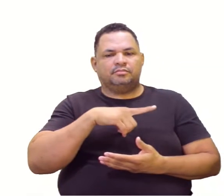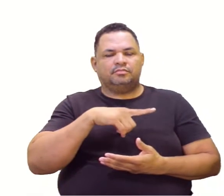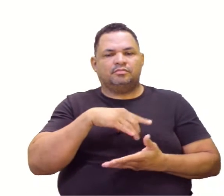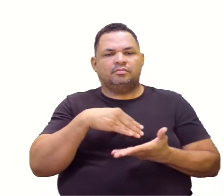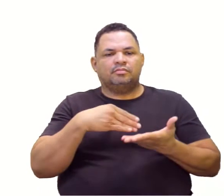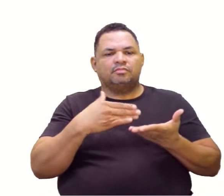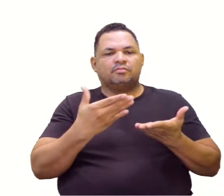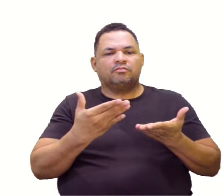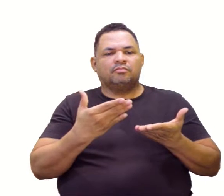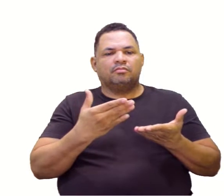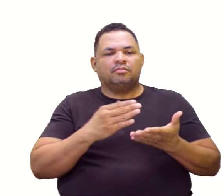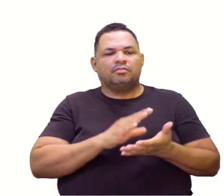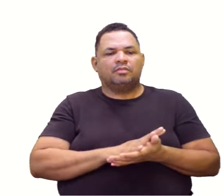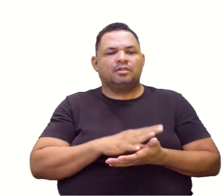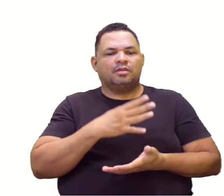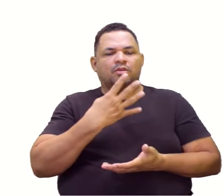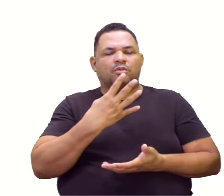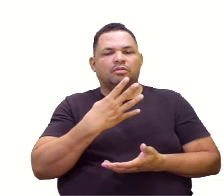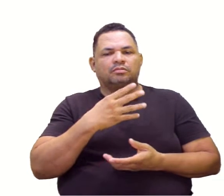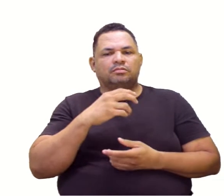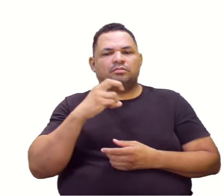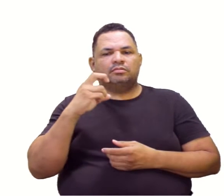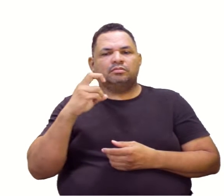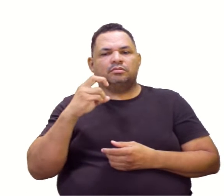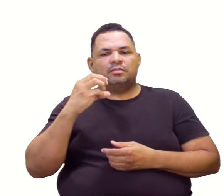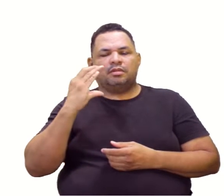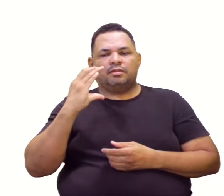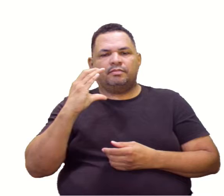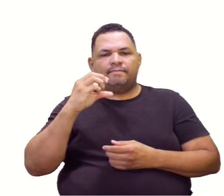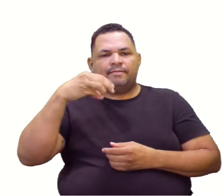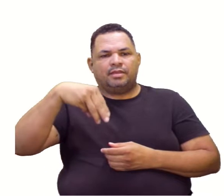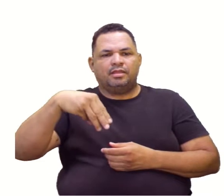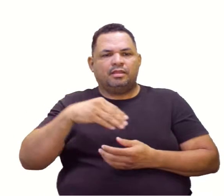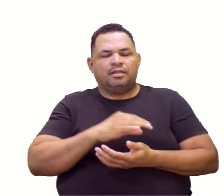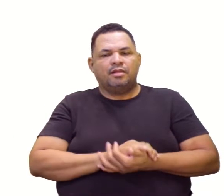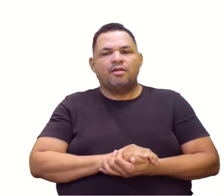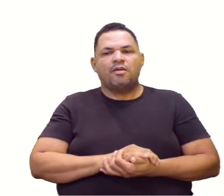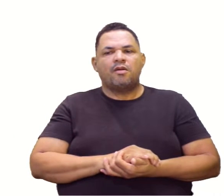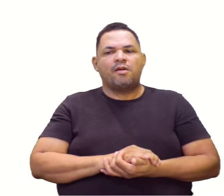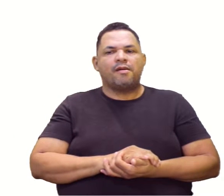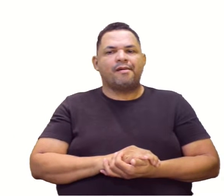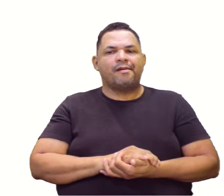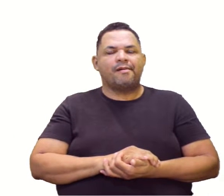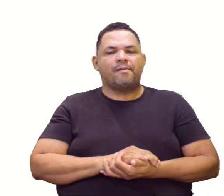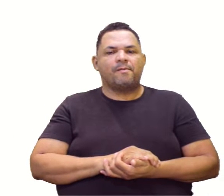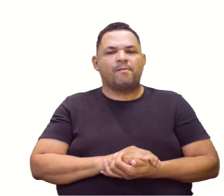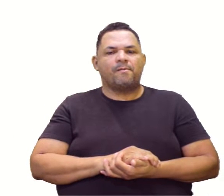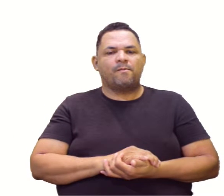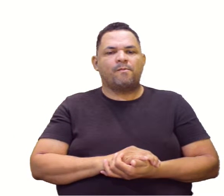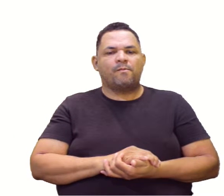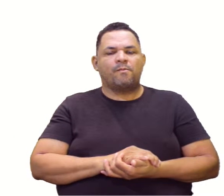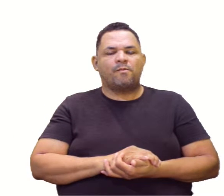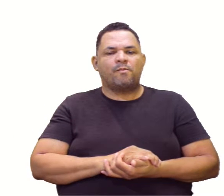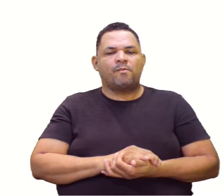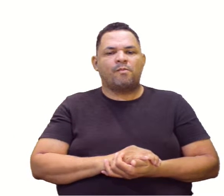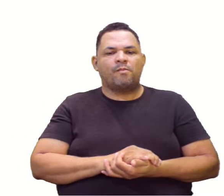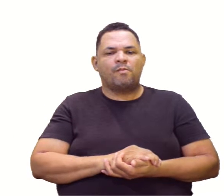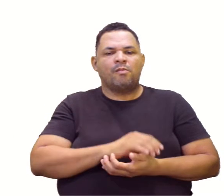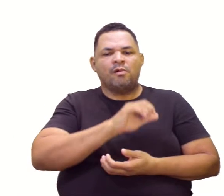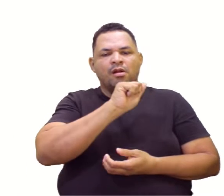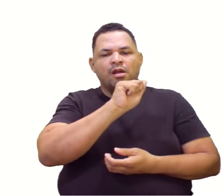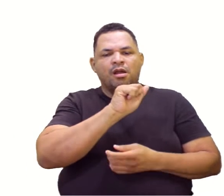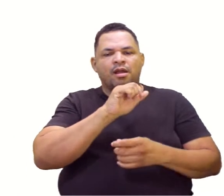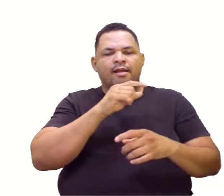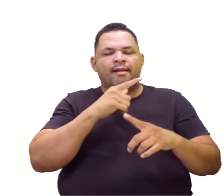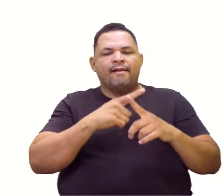tela? 4 por 5, mas aqui está em metros, né? É. Beleza, então 4 por 5, o professor Maurício já disse, né? A área é igual a base